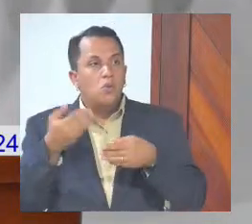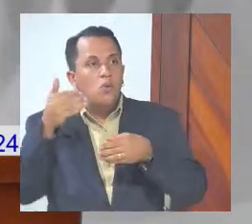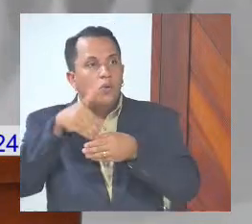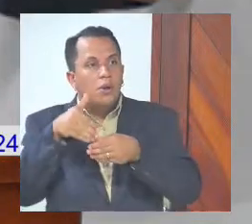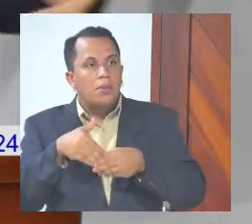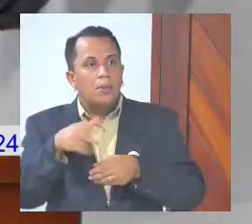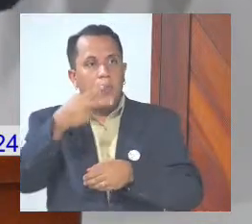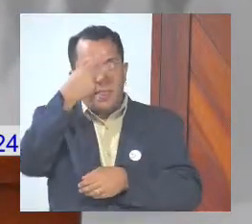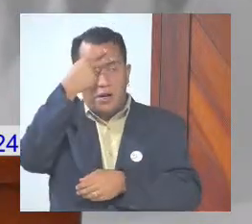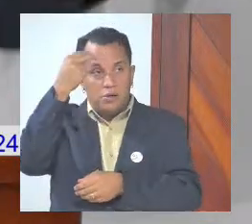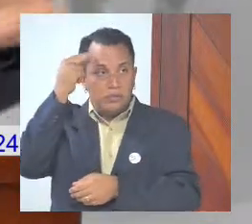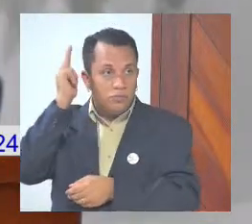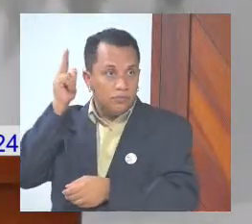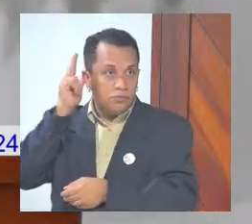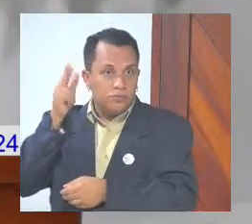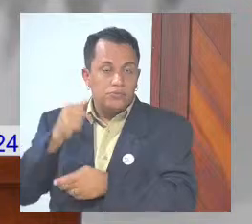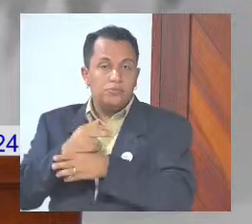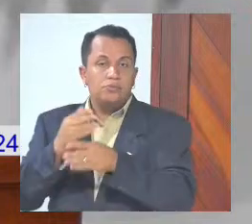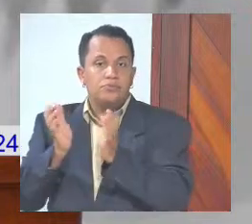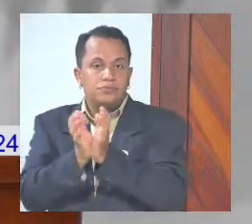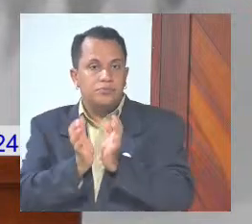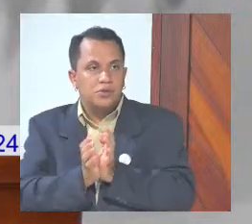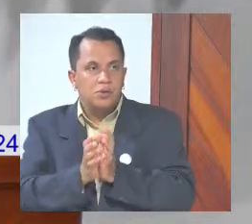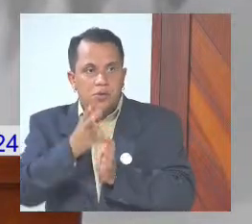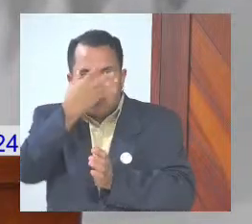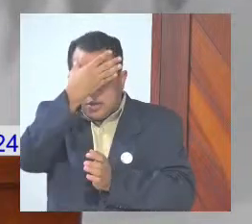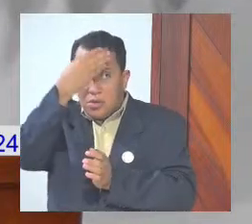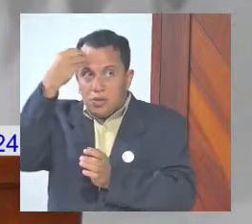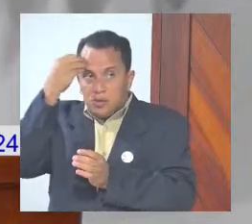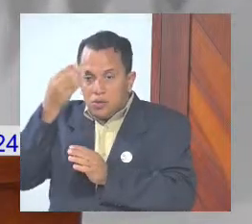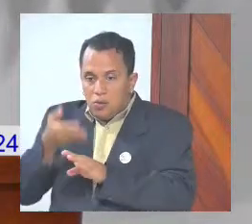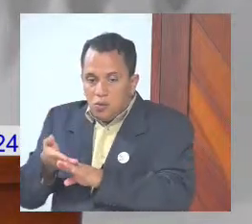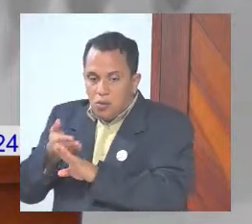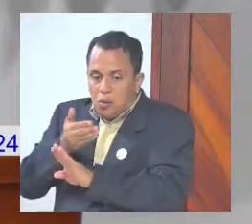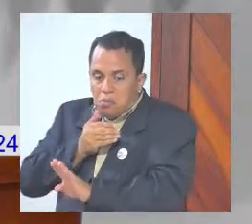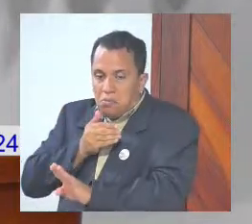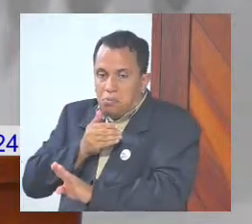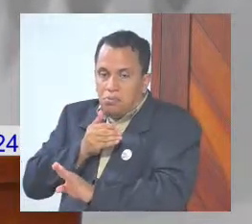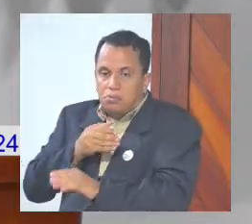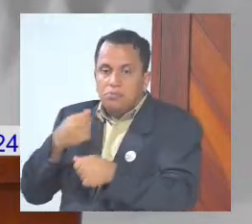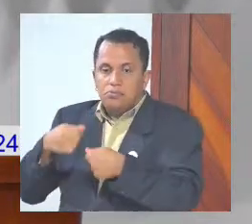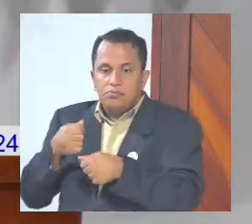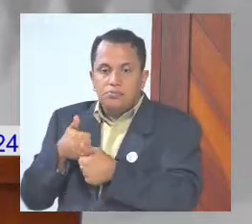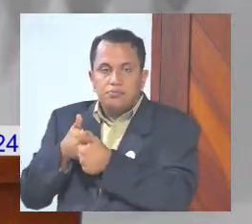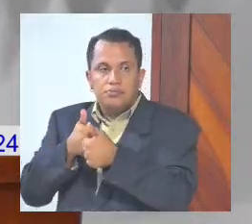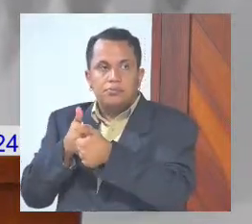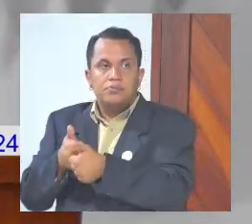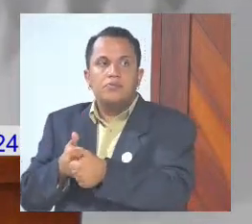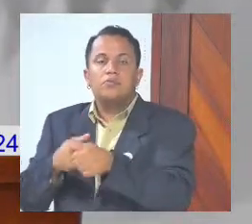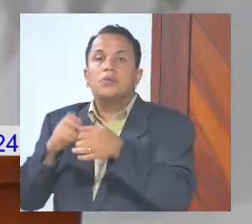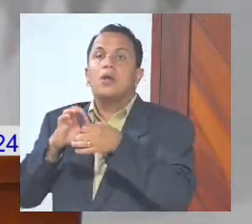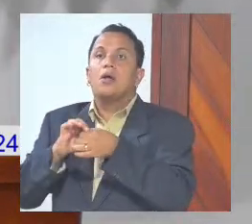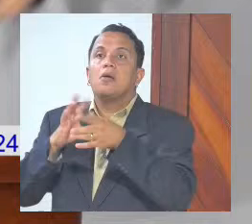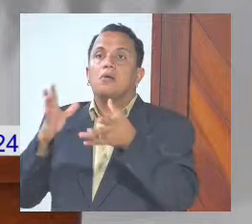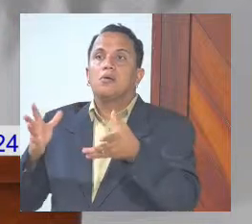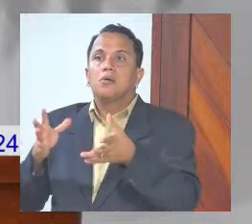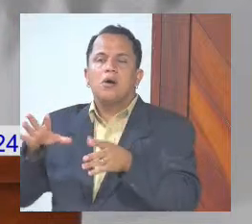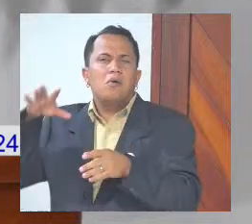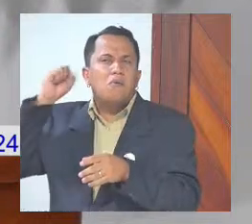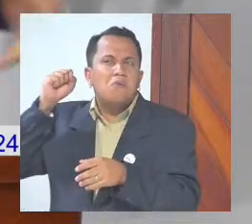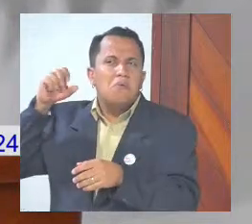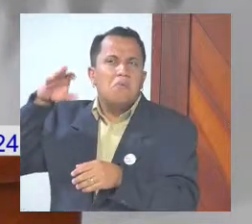do prefeito ou da gestão e esqueceu o povo de lado. Ele tem que acompanhar para que não possa só estar